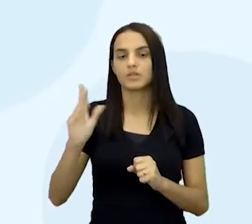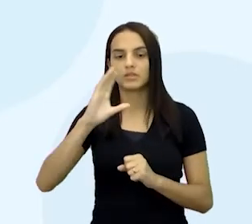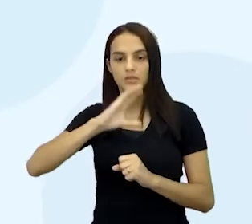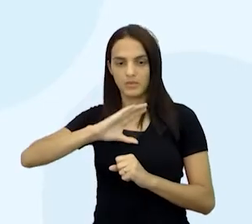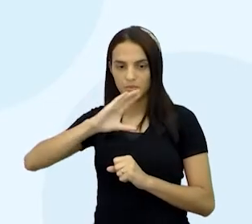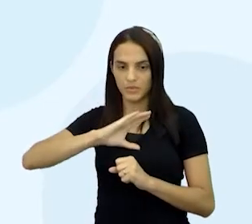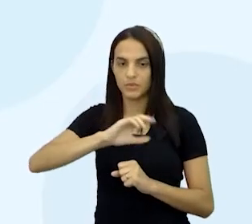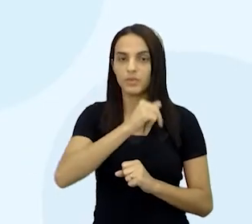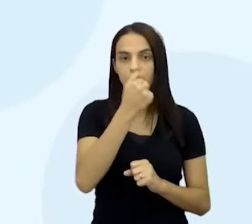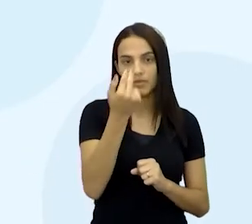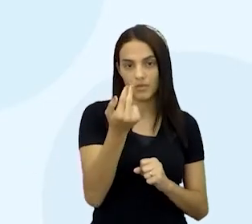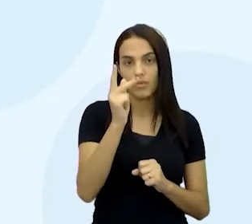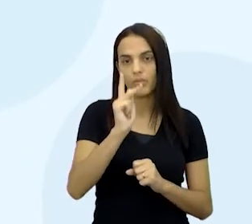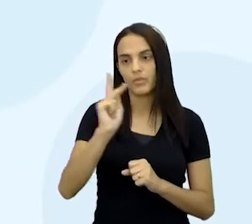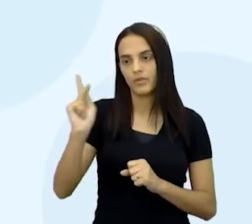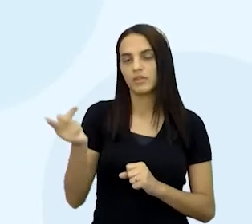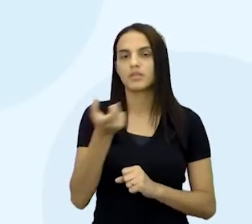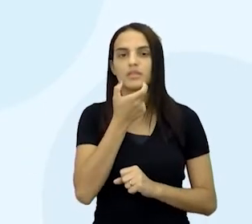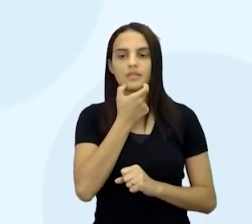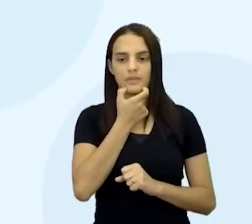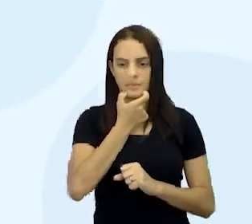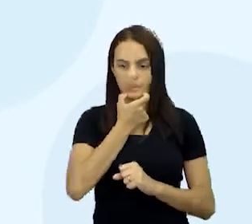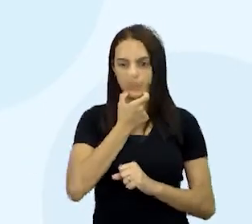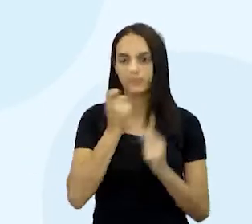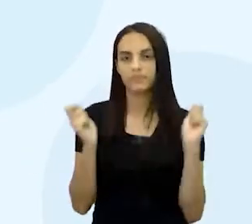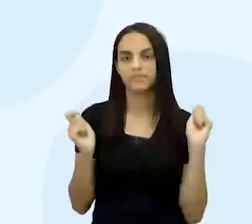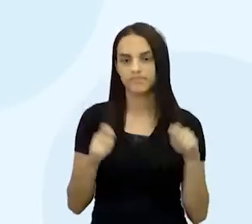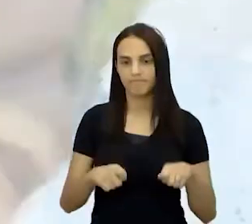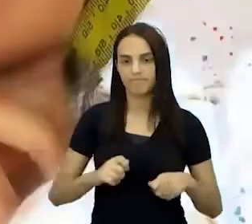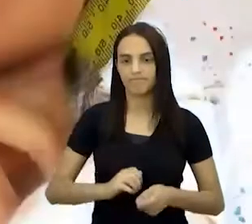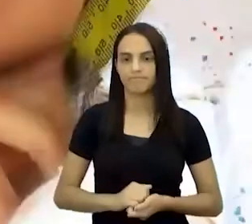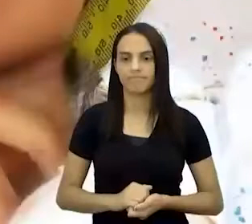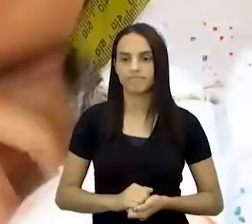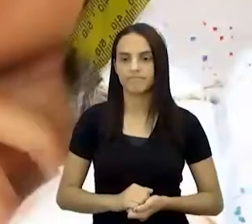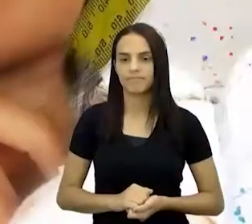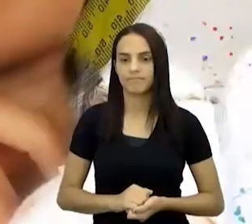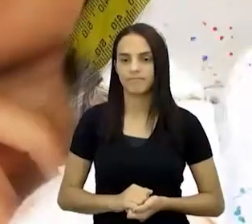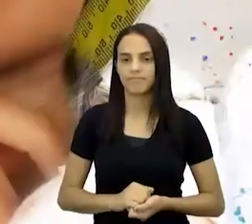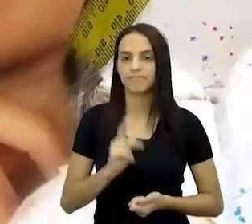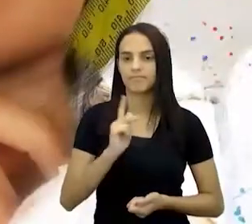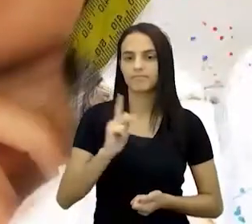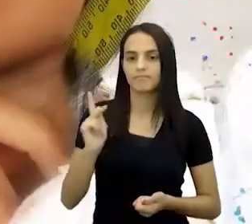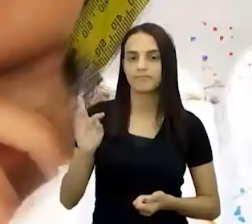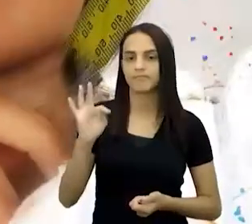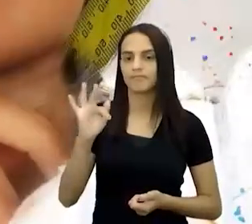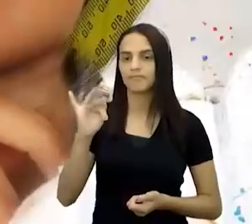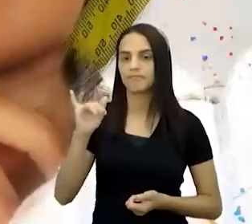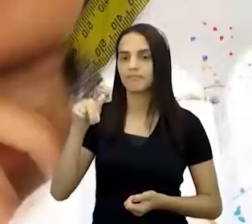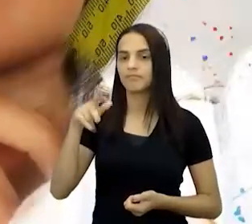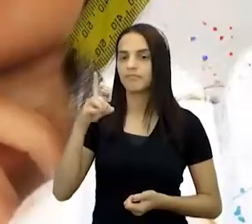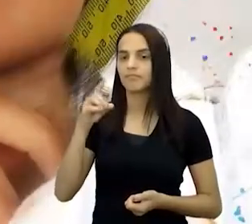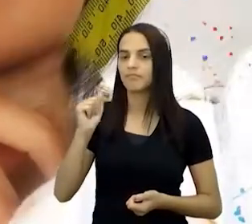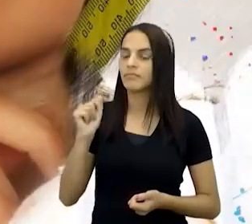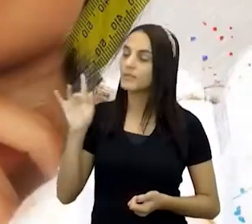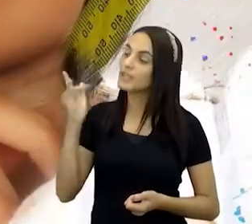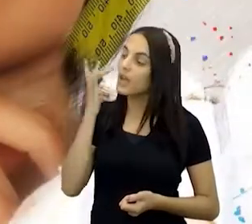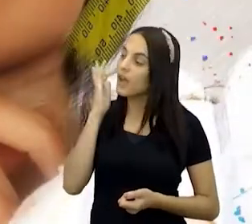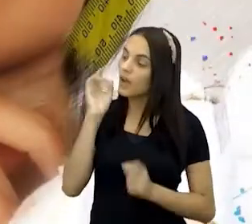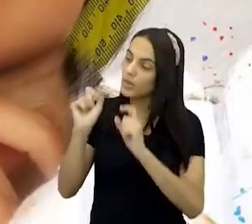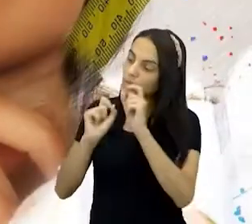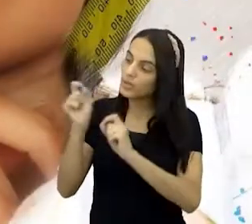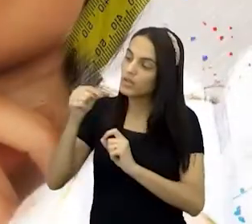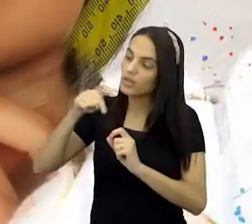aí o professor de língua portuguesa ou inglesa, tá certo? Fernanda, fala o que você acha que a gente